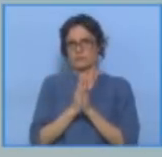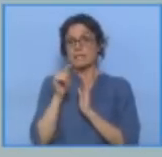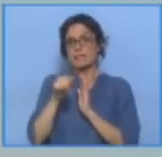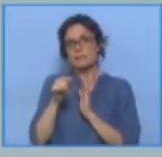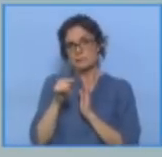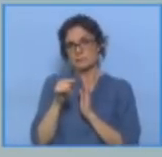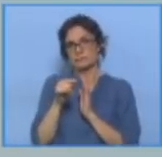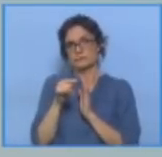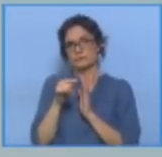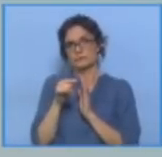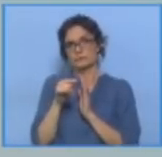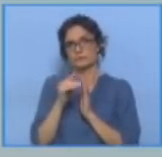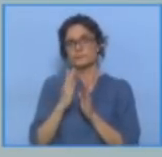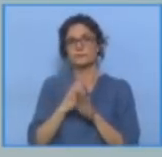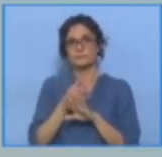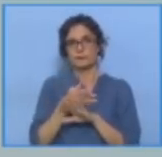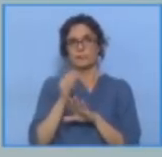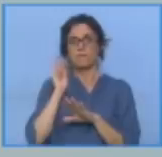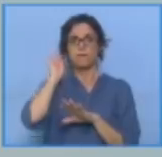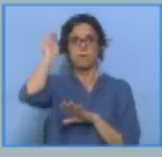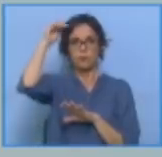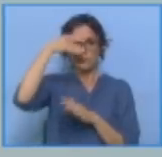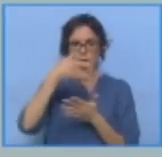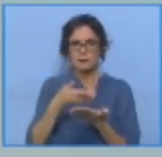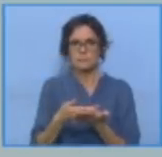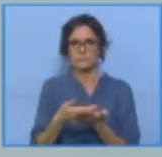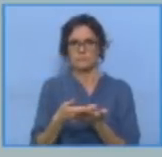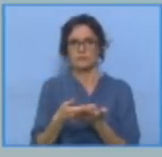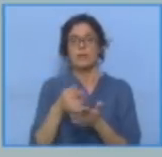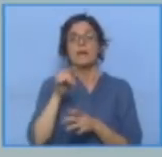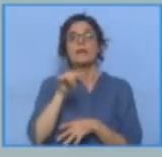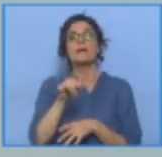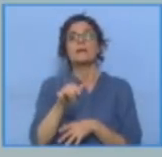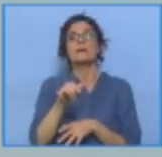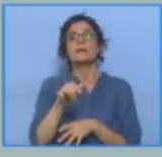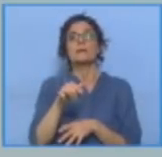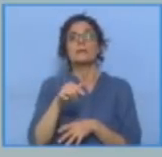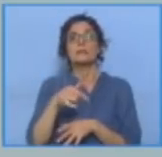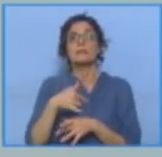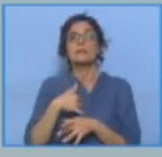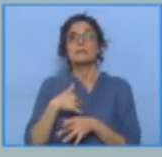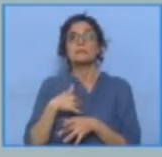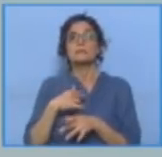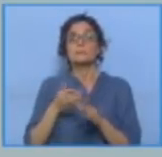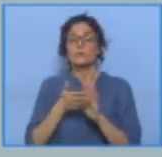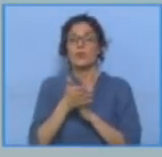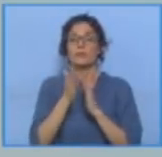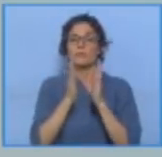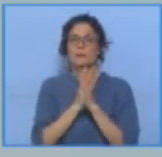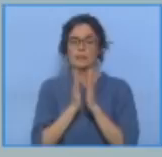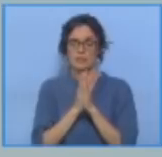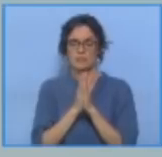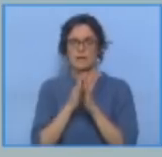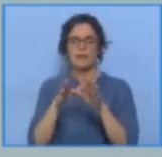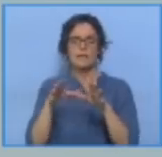nos integra na comunidade. Outra coisa é nós sermos batizados. Eu sou batizado. E eu sou batizado é esta